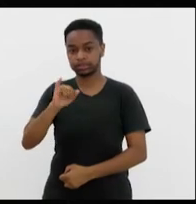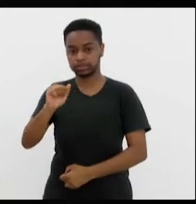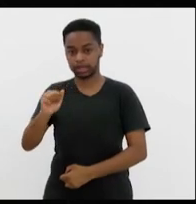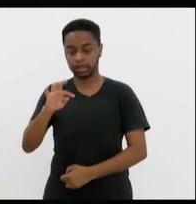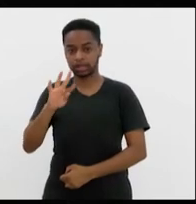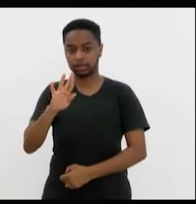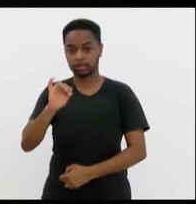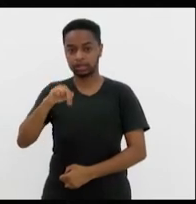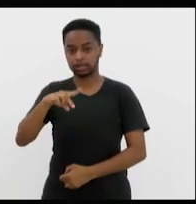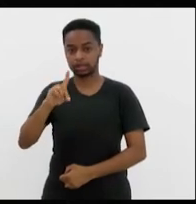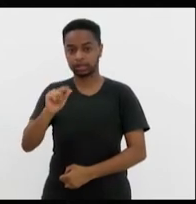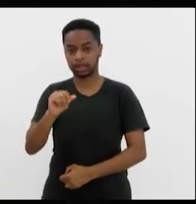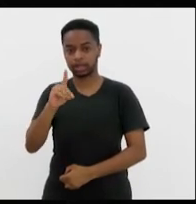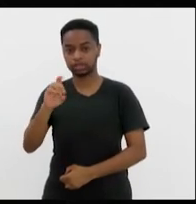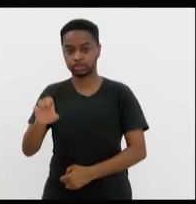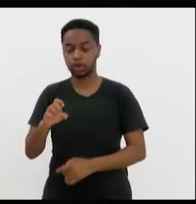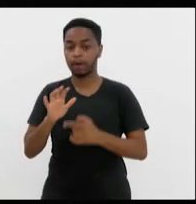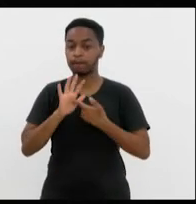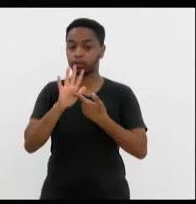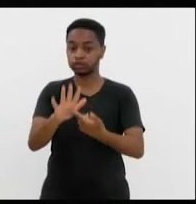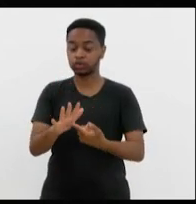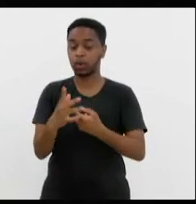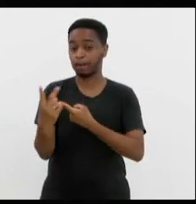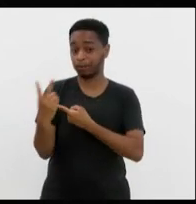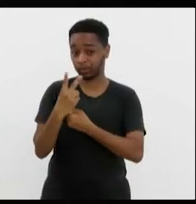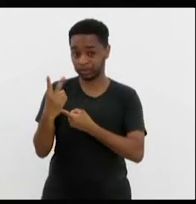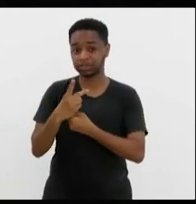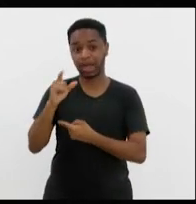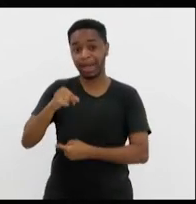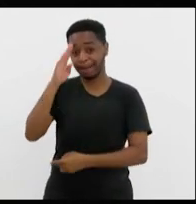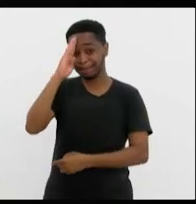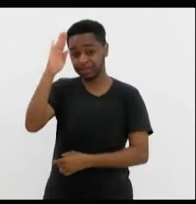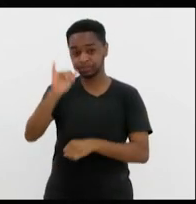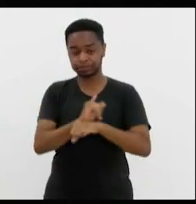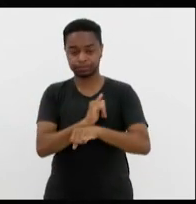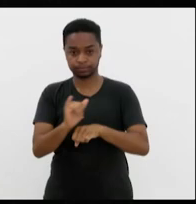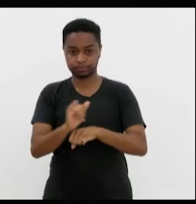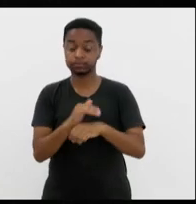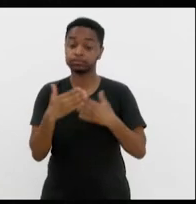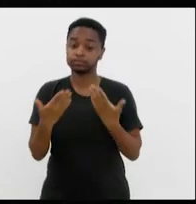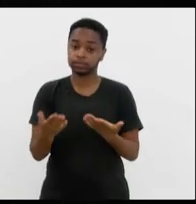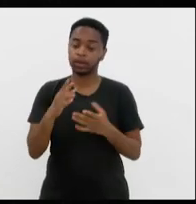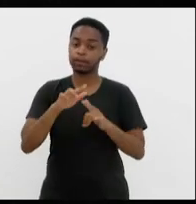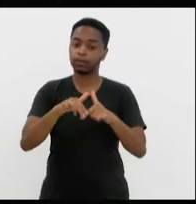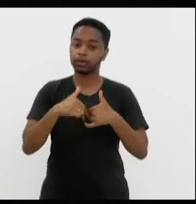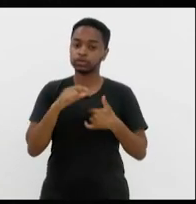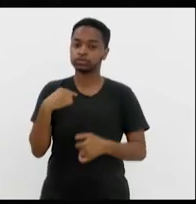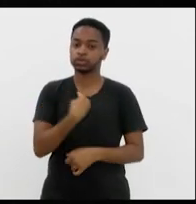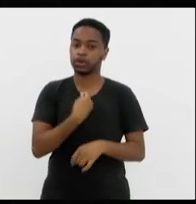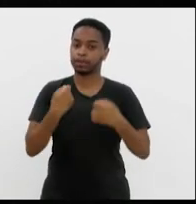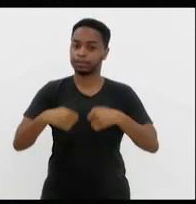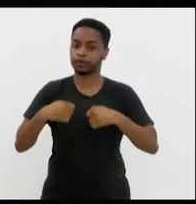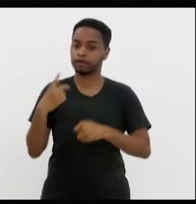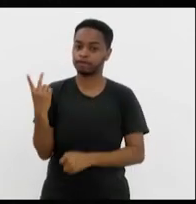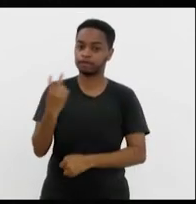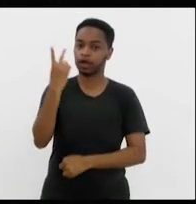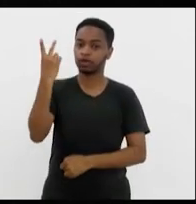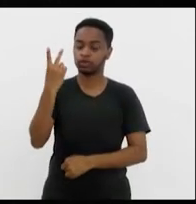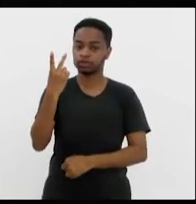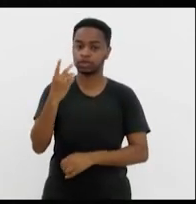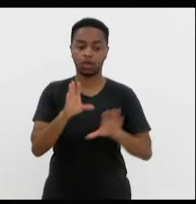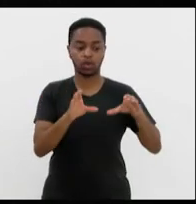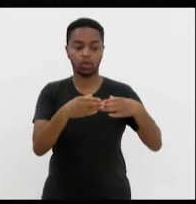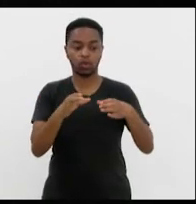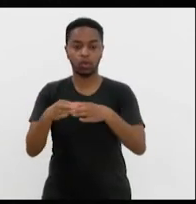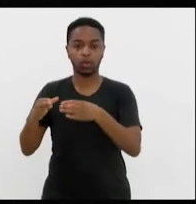destacou que a prevenção é a chave. E, por isso, acho que nós temos que valorizar os agentes de combate